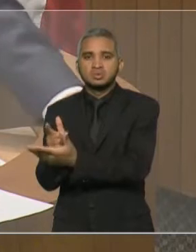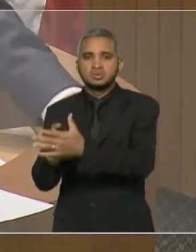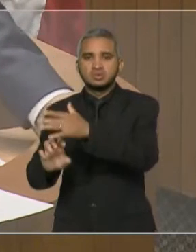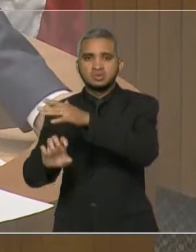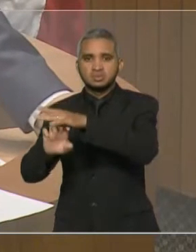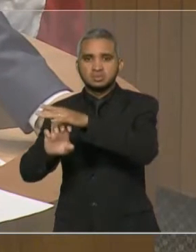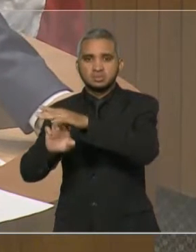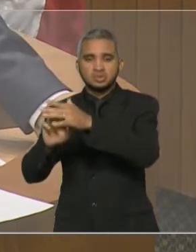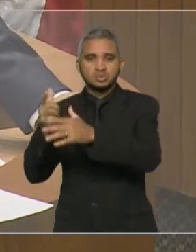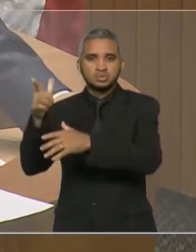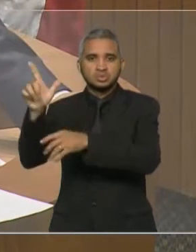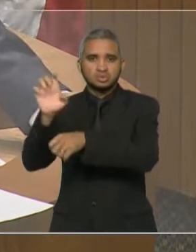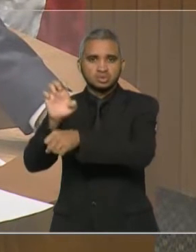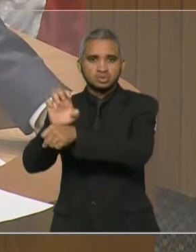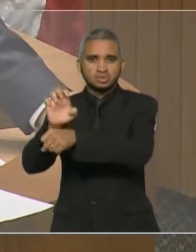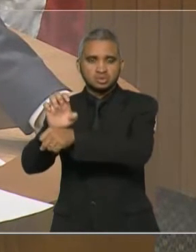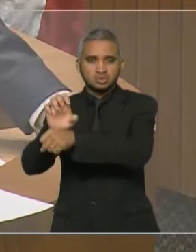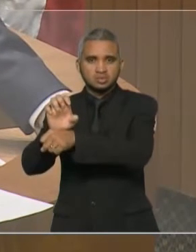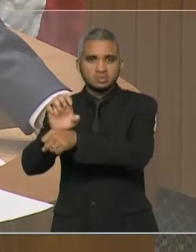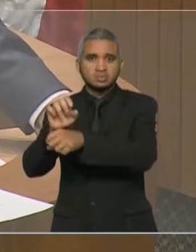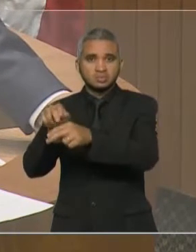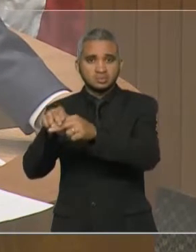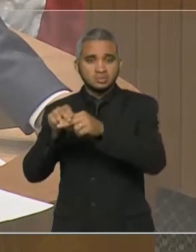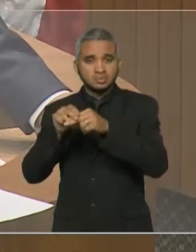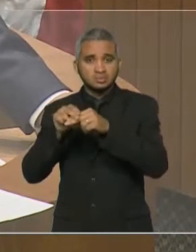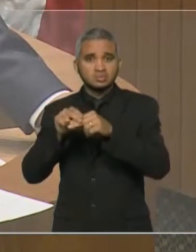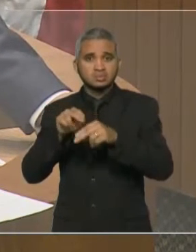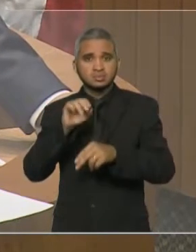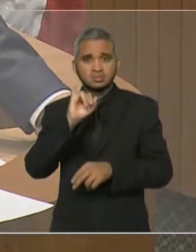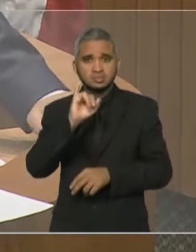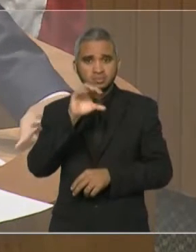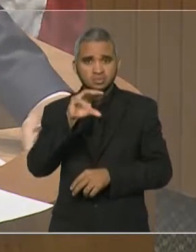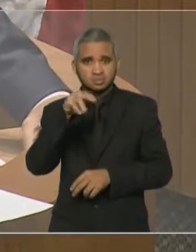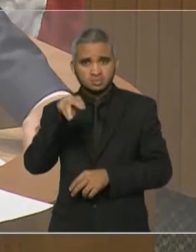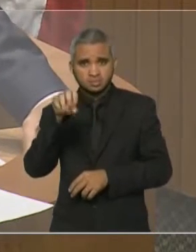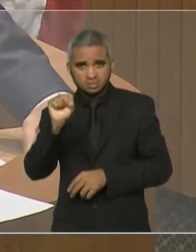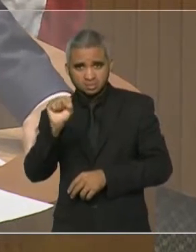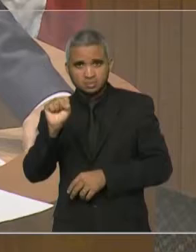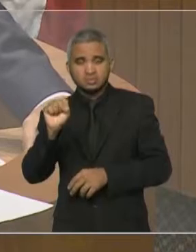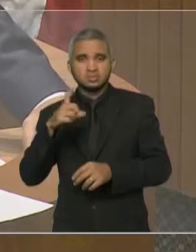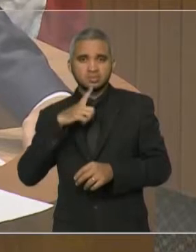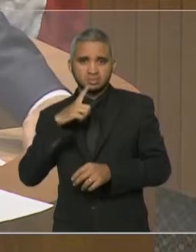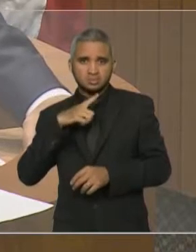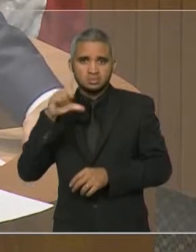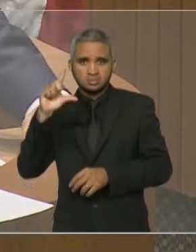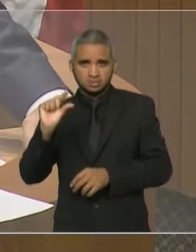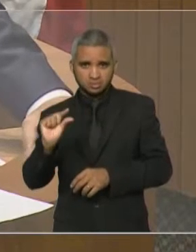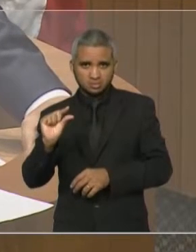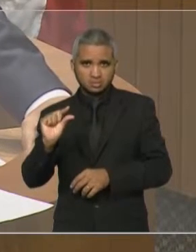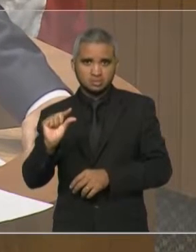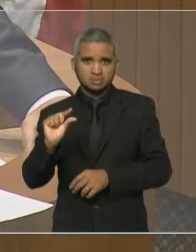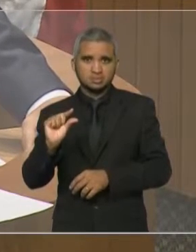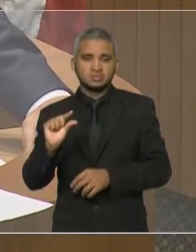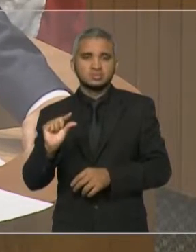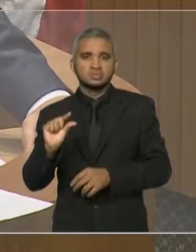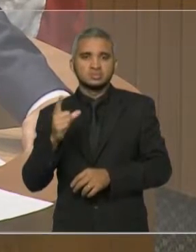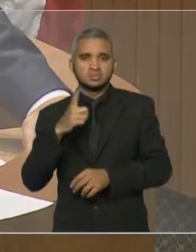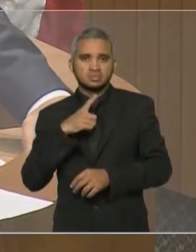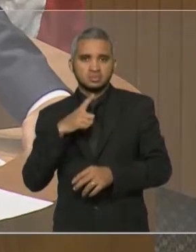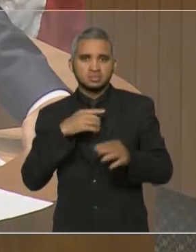de fora, essa diferença de alíquota teve redução em cada